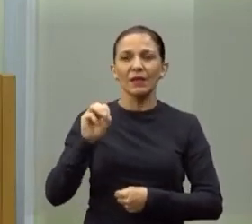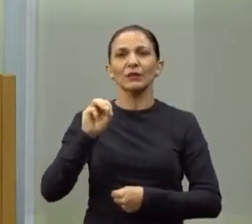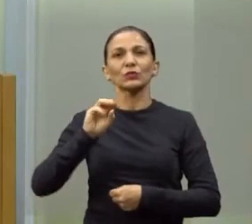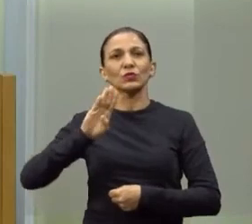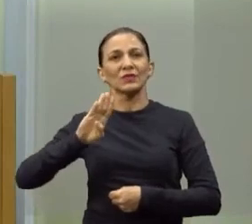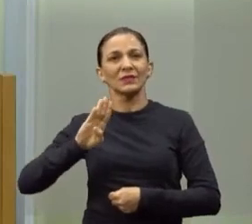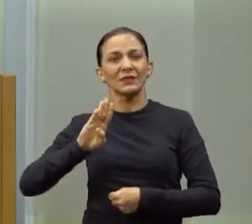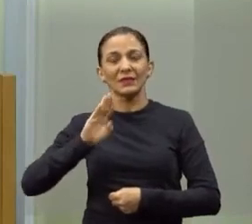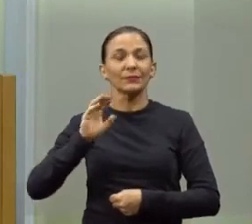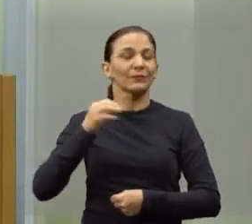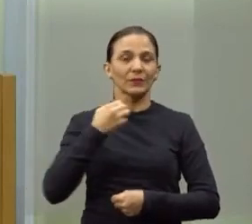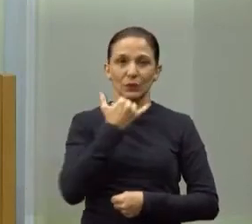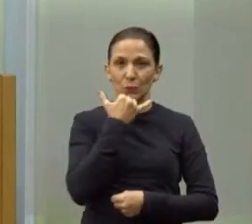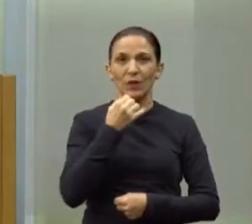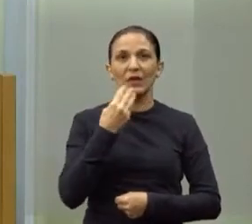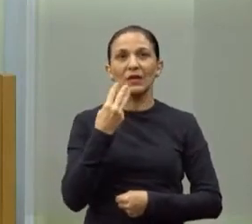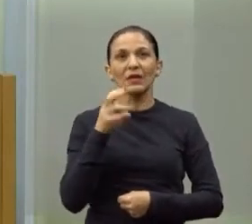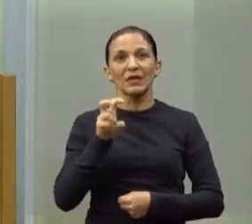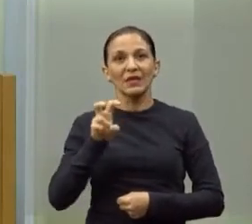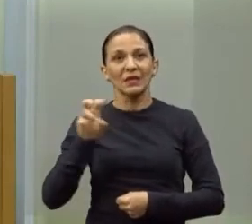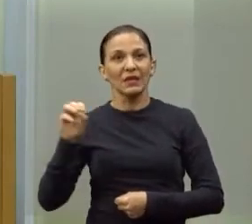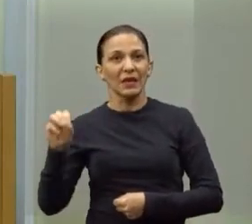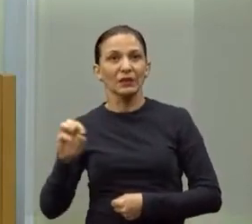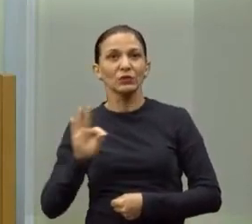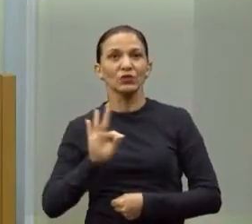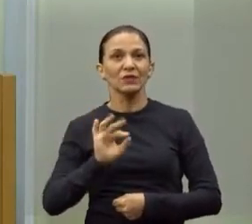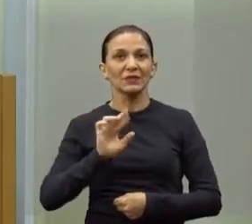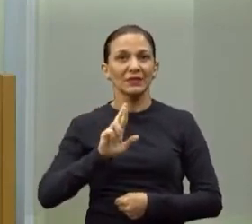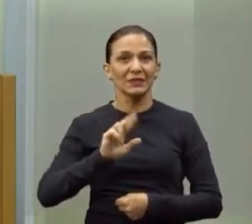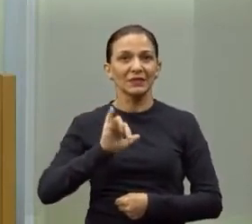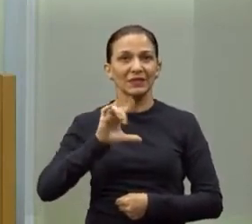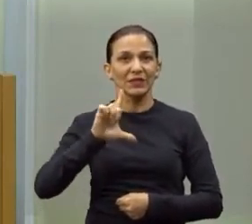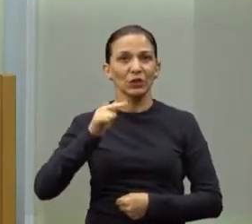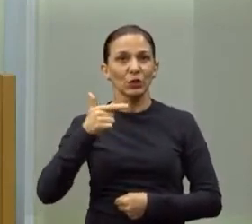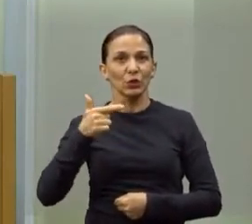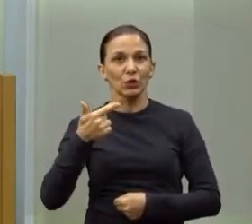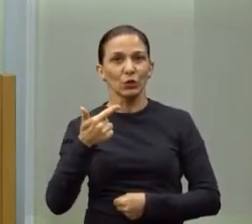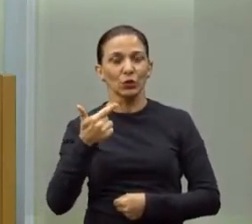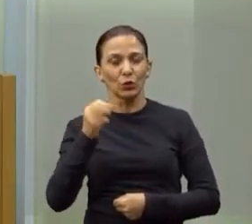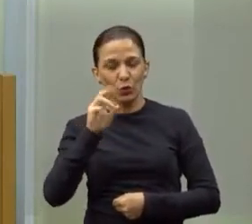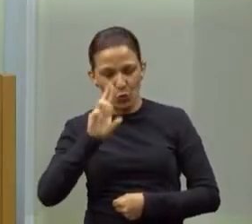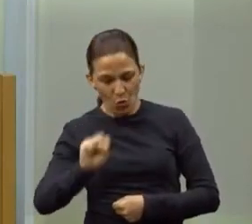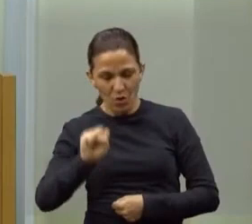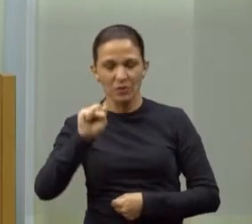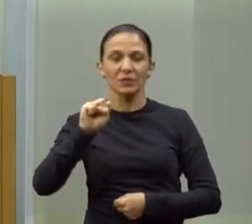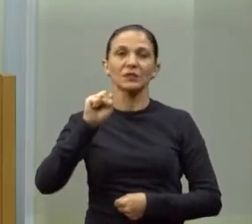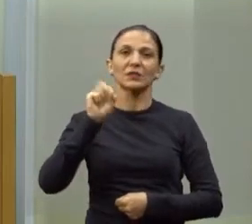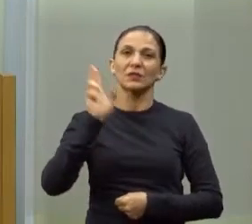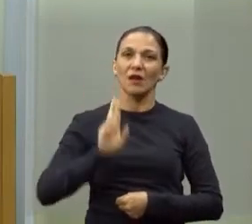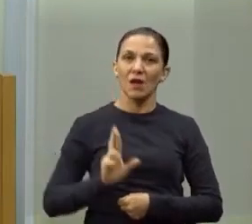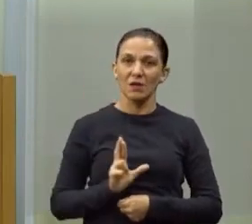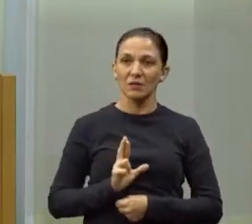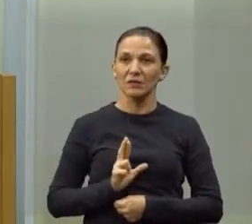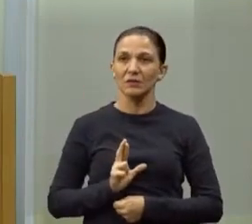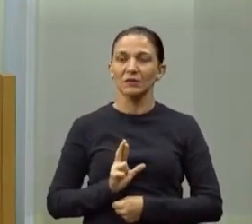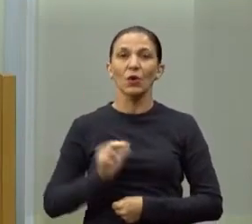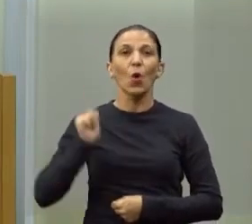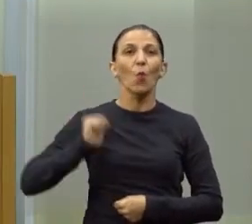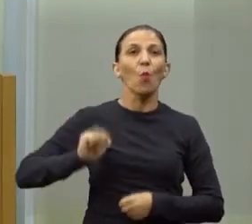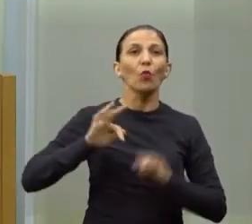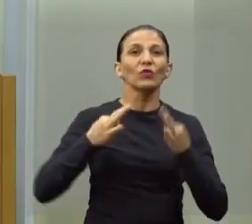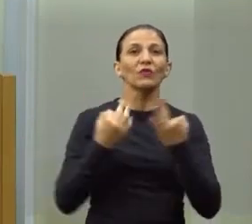cofres públicos. Ou seja, daria para financiar 3 anos de Bolsa Família com essa quantia que é